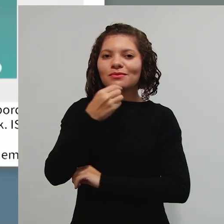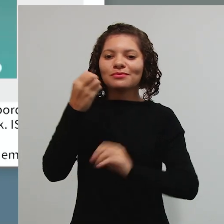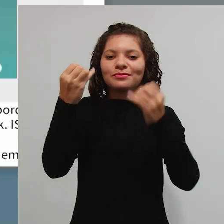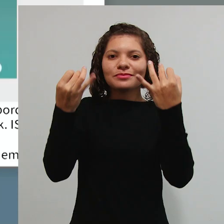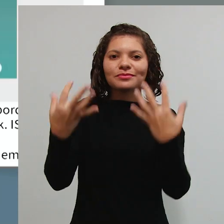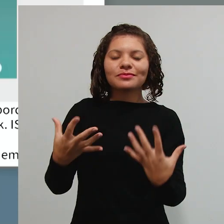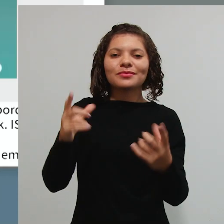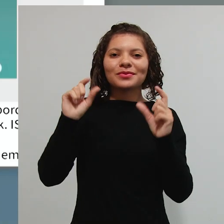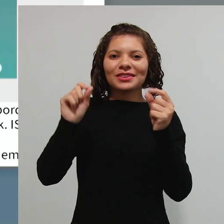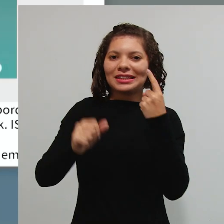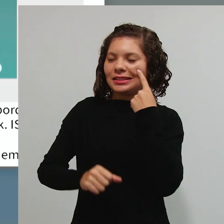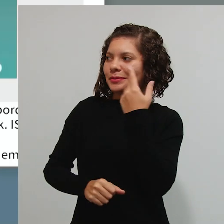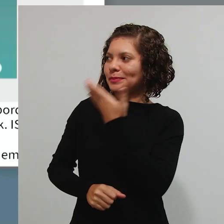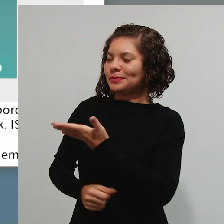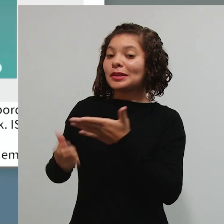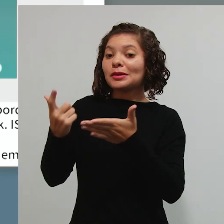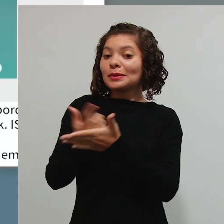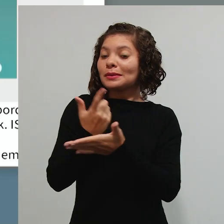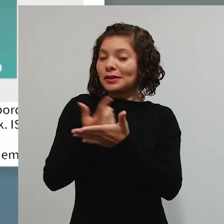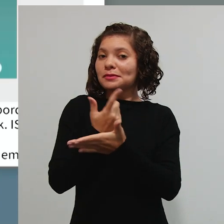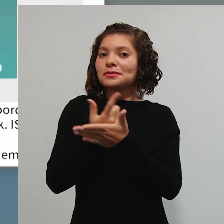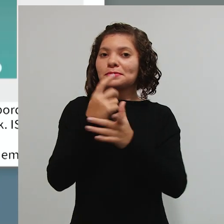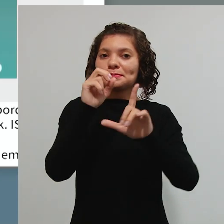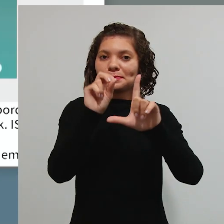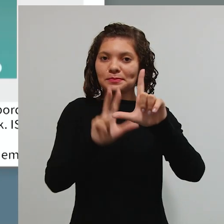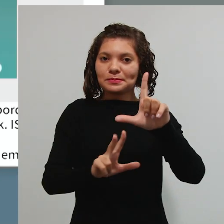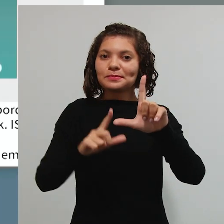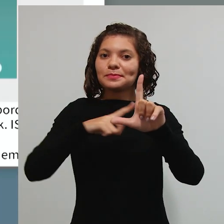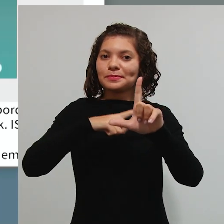Educação, que está disponível na biblioteca virtual, diz o seguinte: